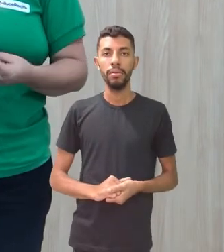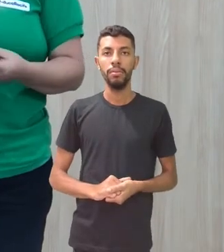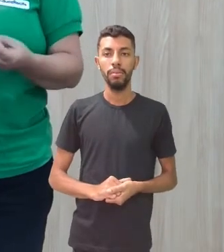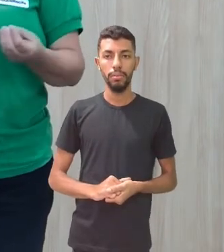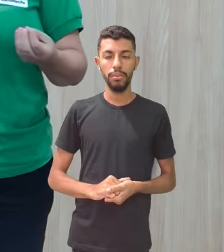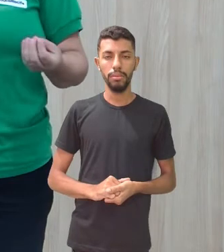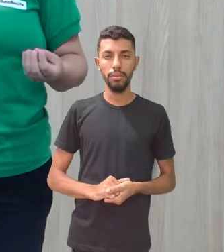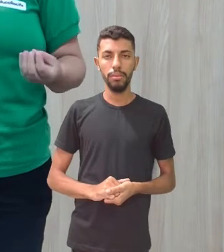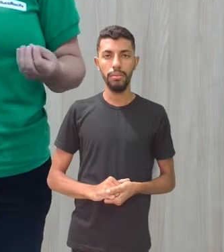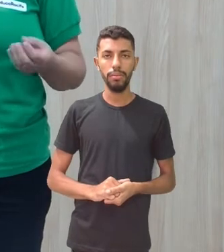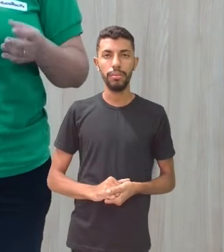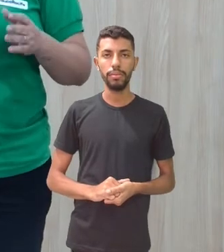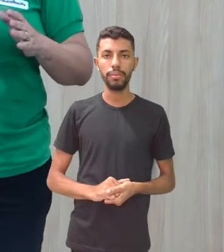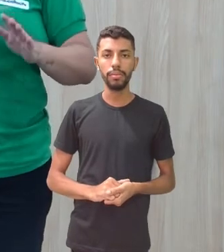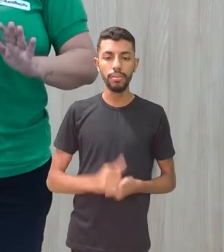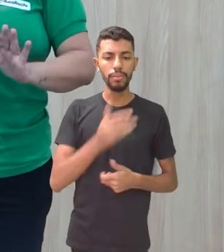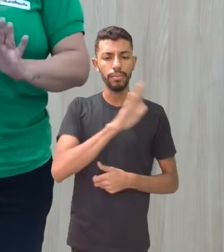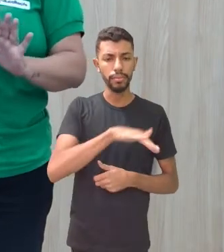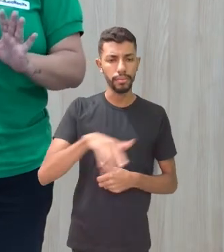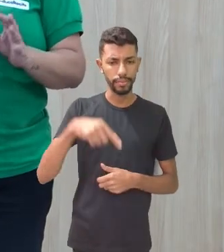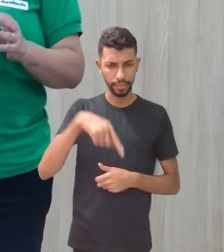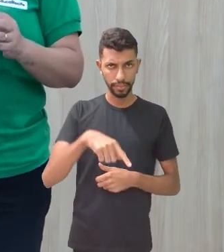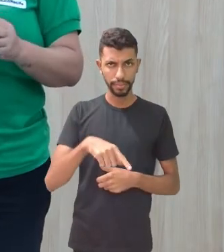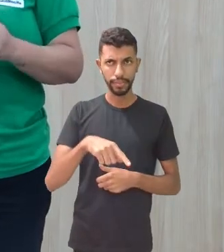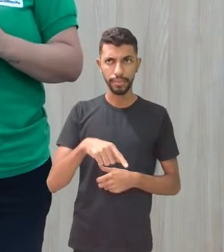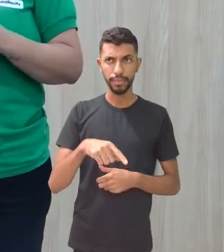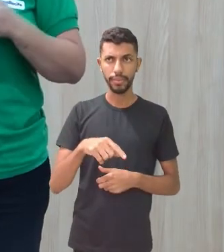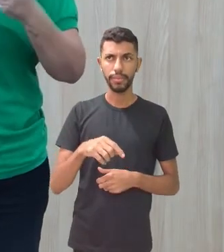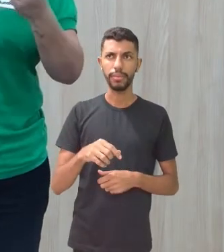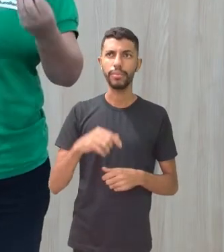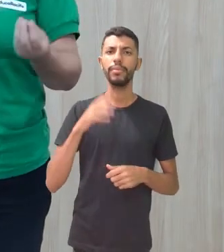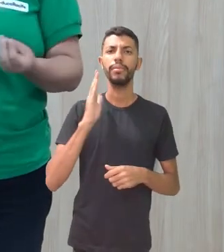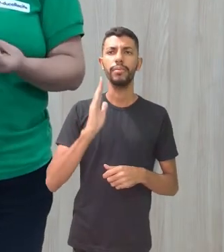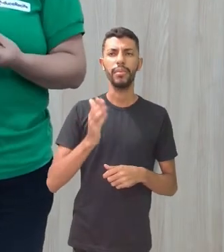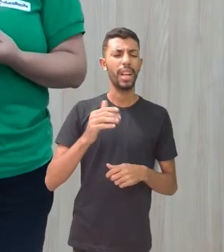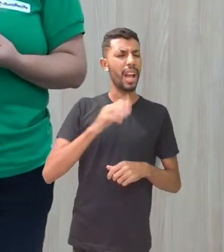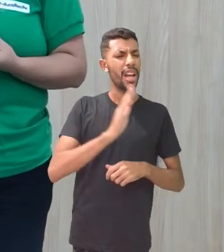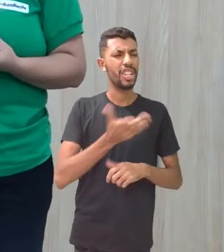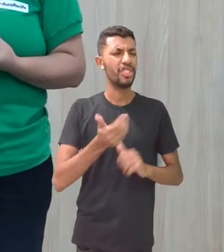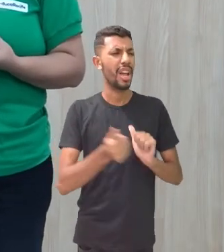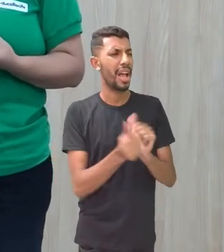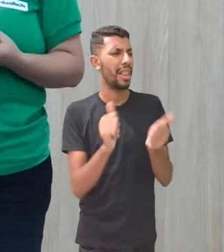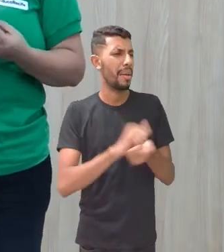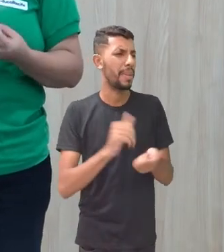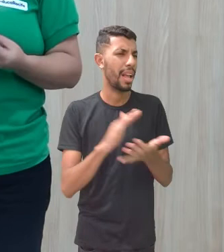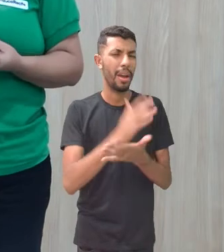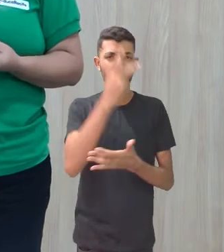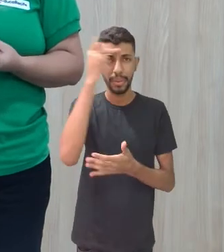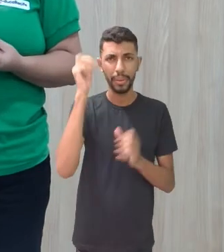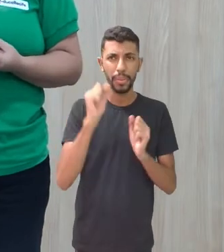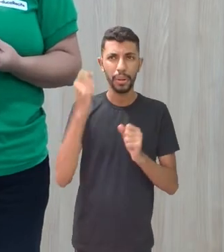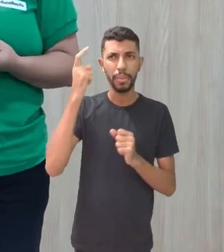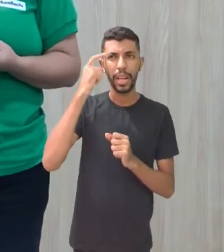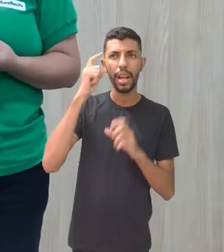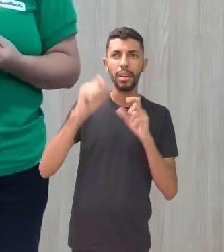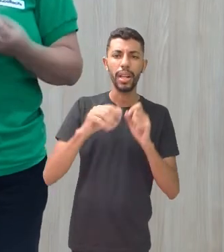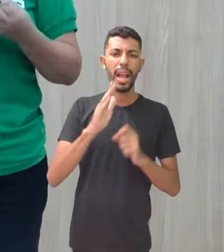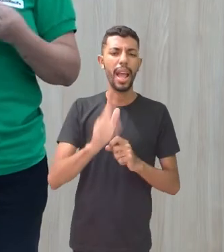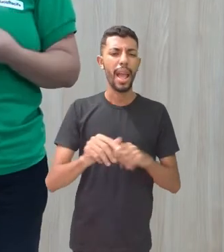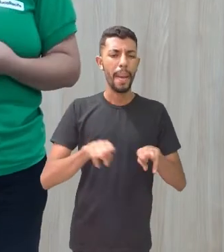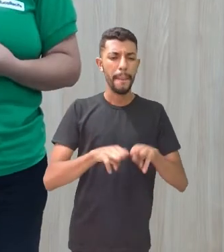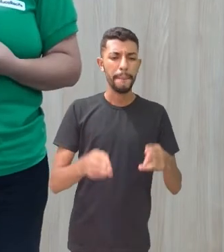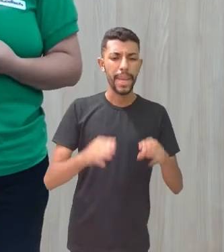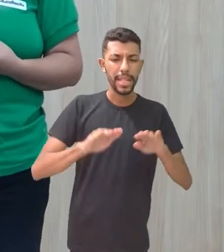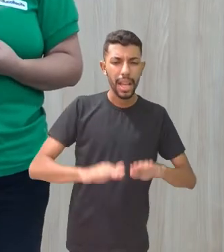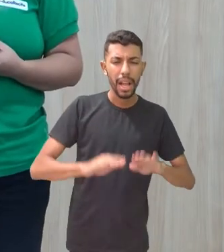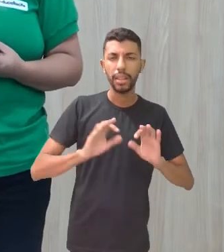só porque é uma criança que ele vai ter, mas já está tudo adaptado, alguém pode pensar, já são mesinhas pequenas,